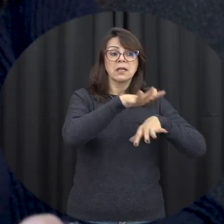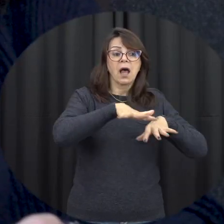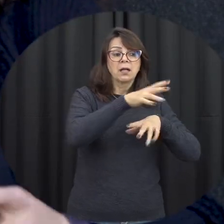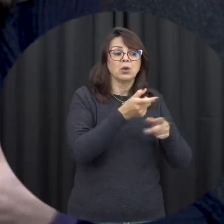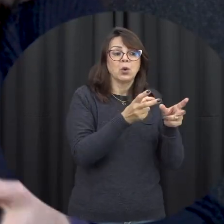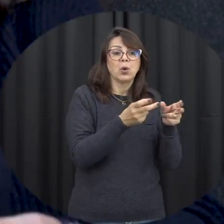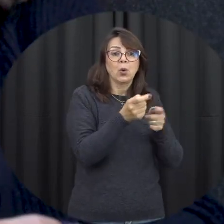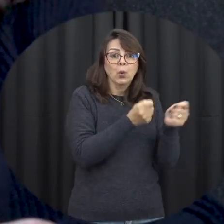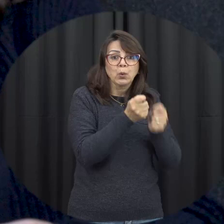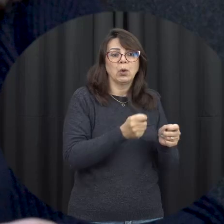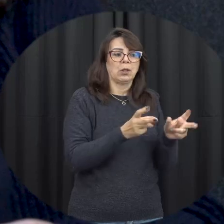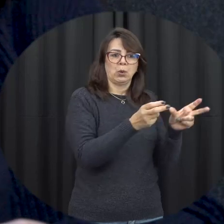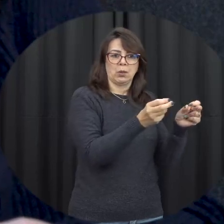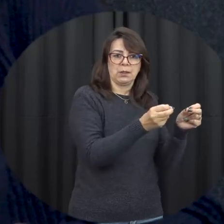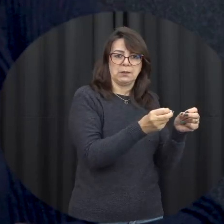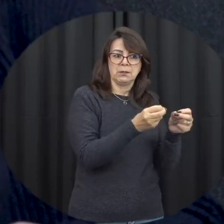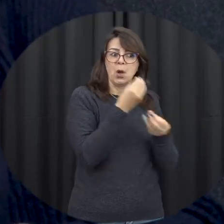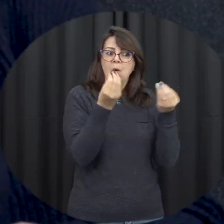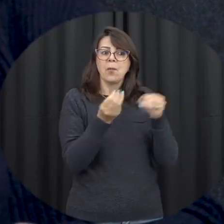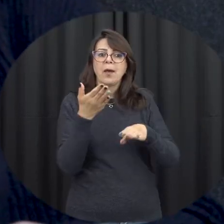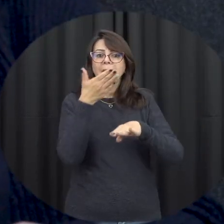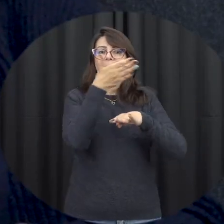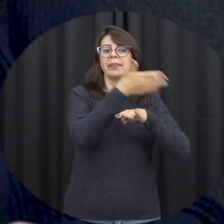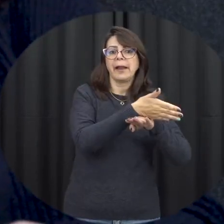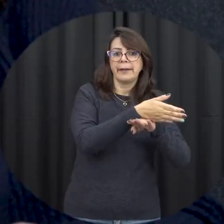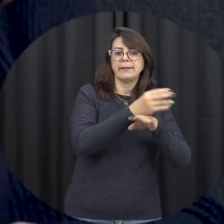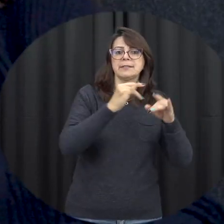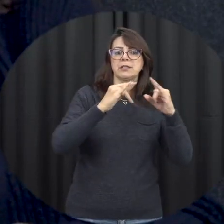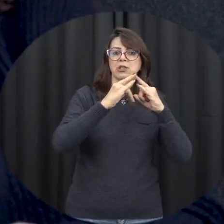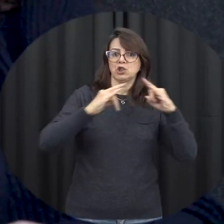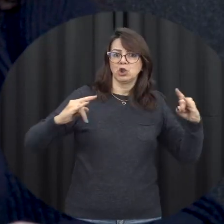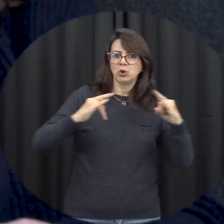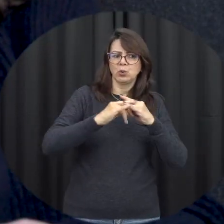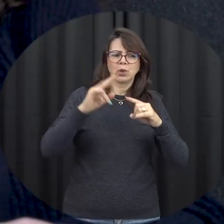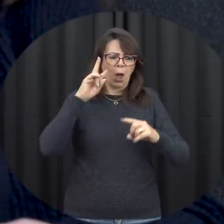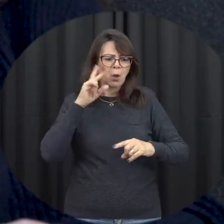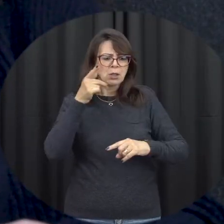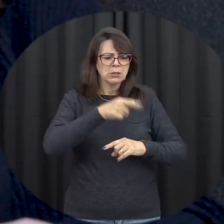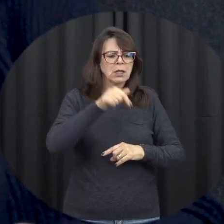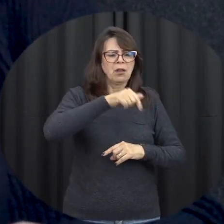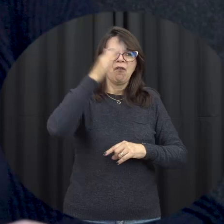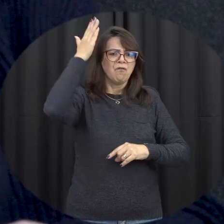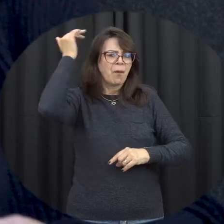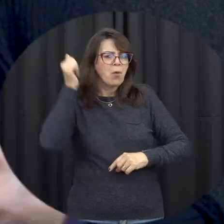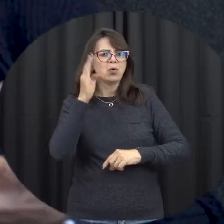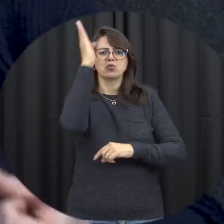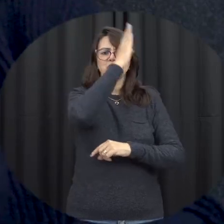do câncer. O pré-requisito para você entrar nesse instituto, que é muito reconhecido no Brasil e